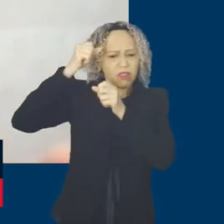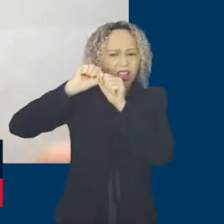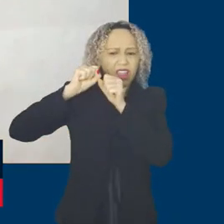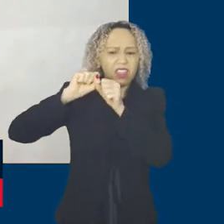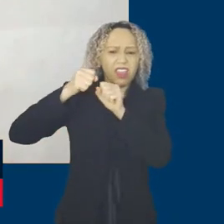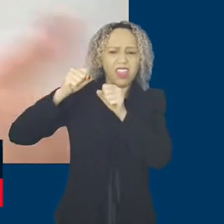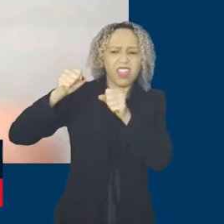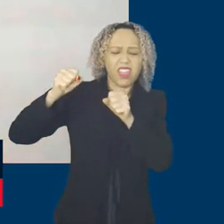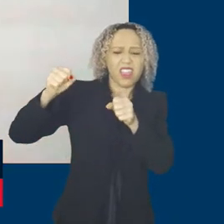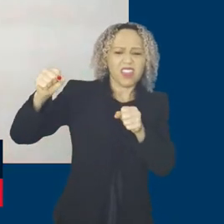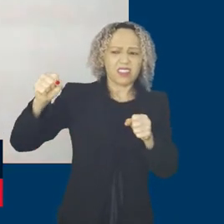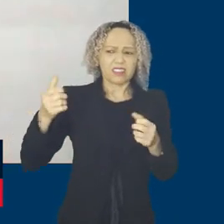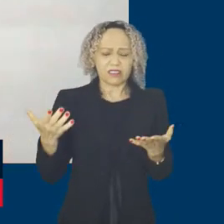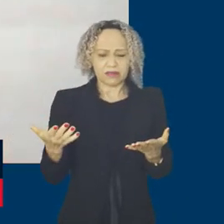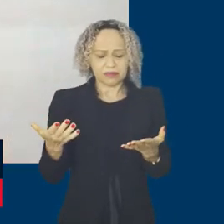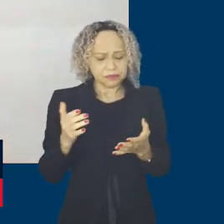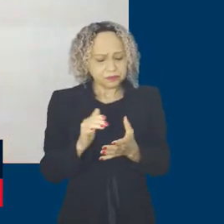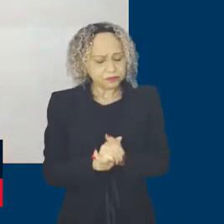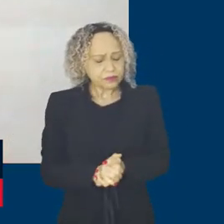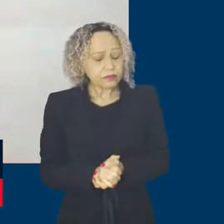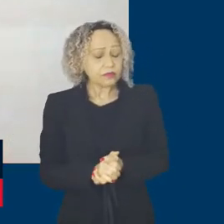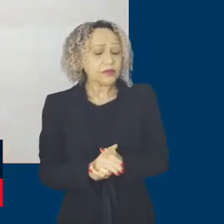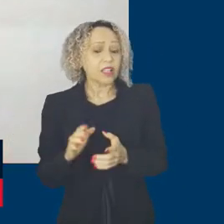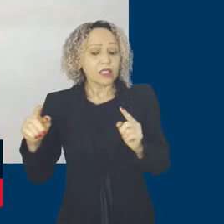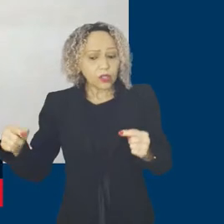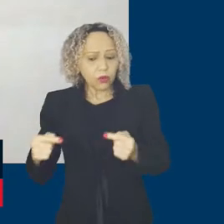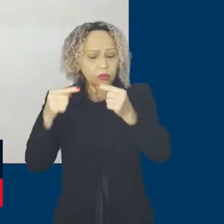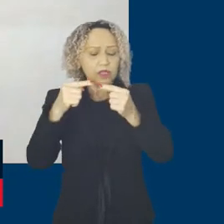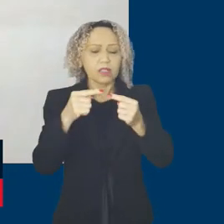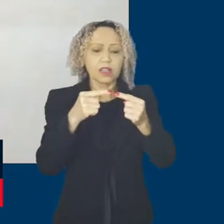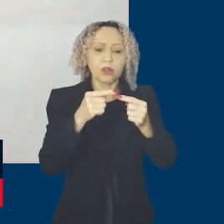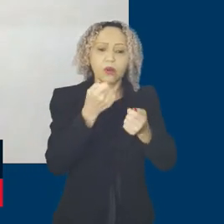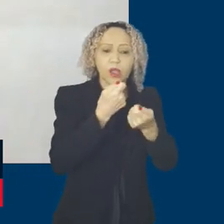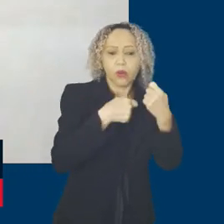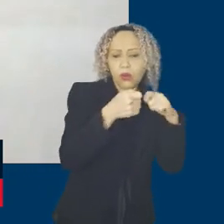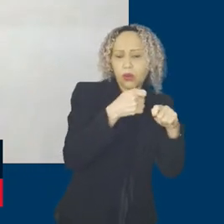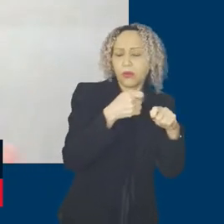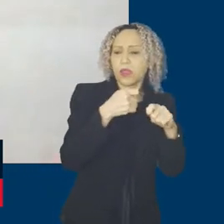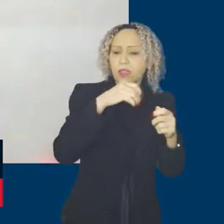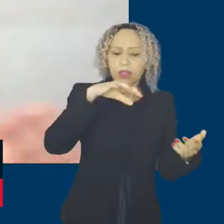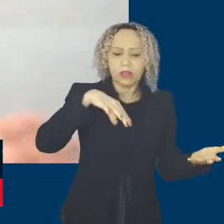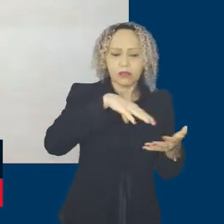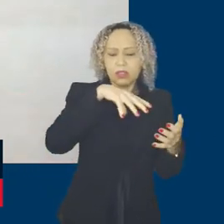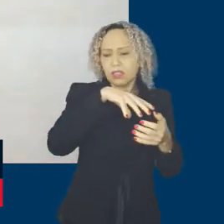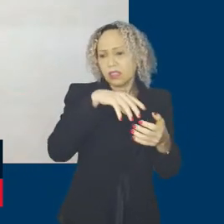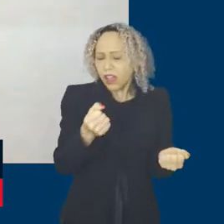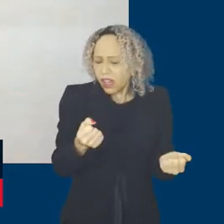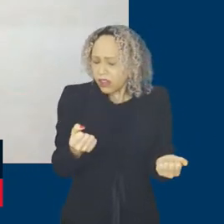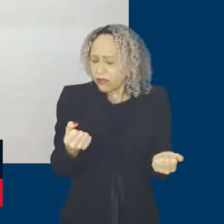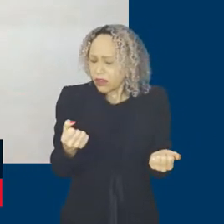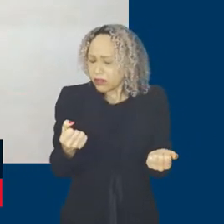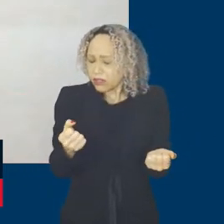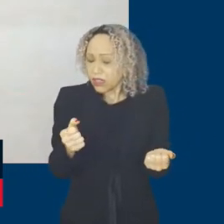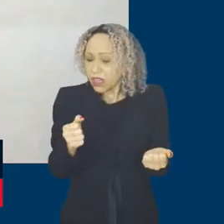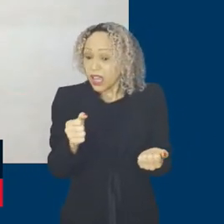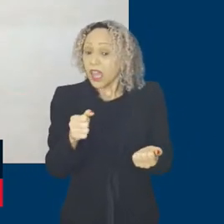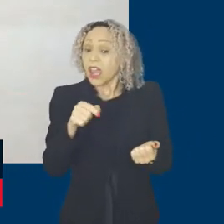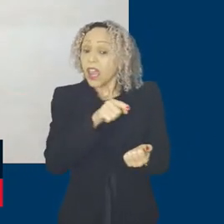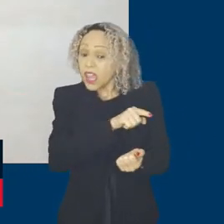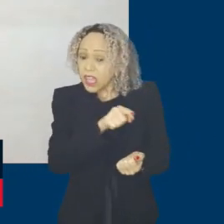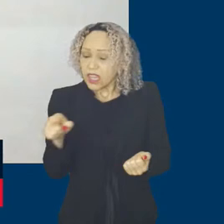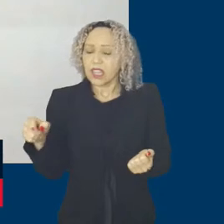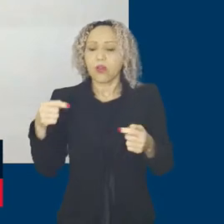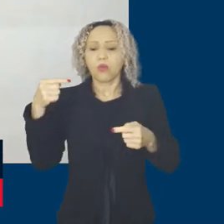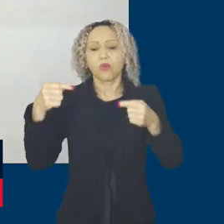economia sustentável, saudável e verde. Então, eu acho que esse é um debate que nós temos que fazer de forma mais